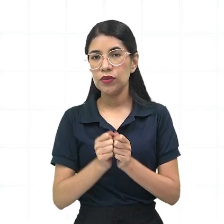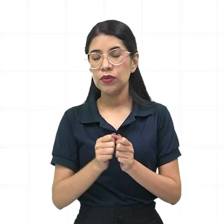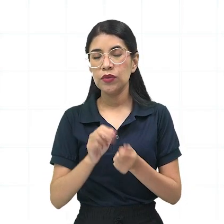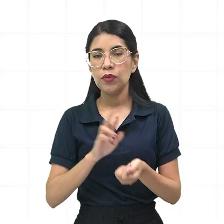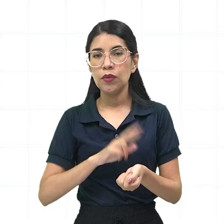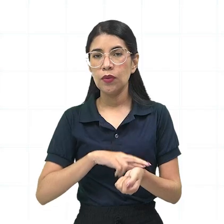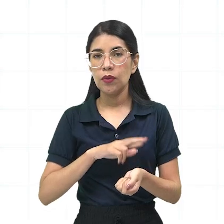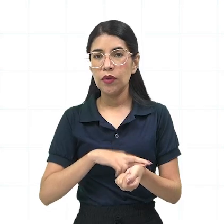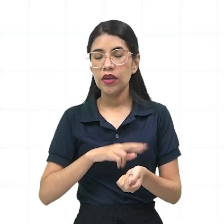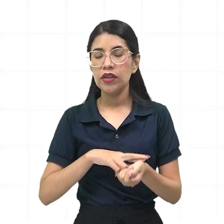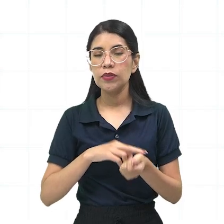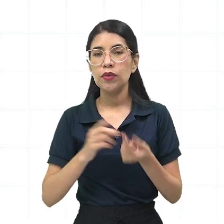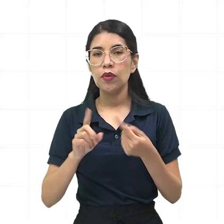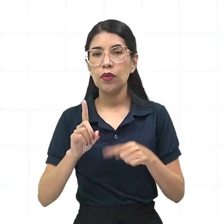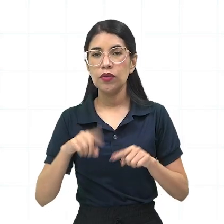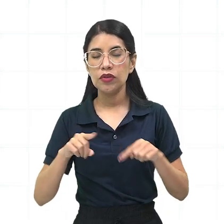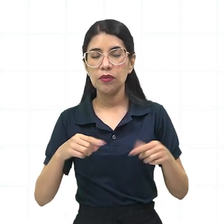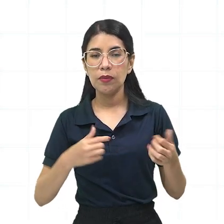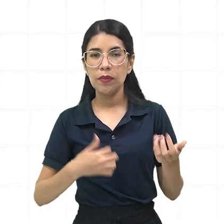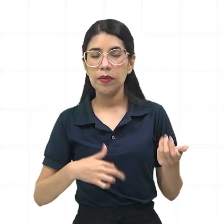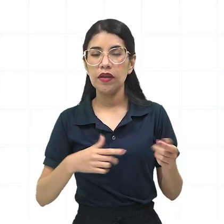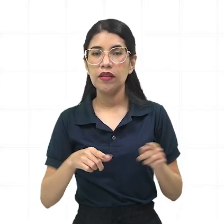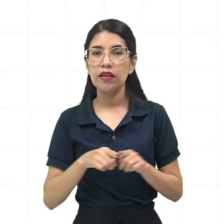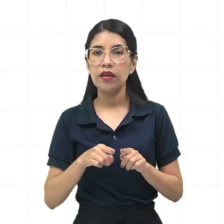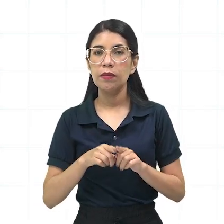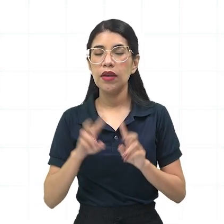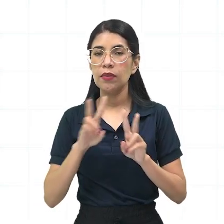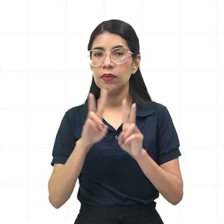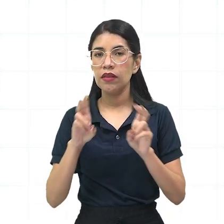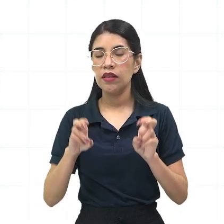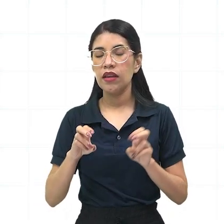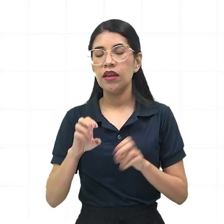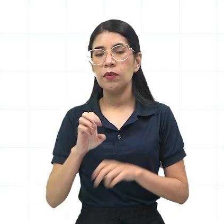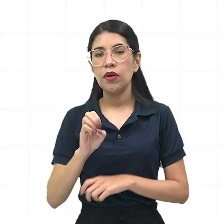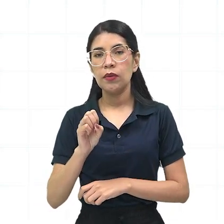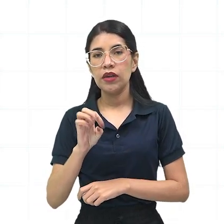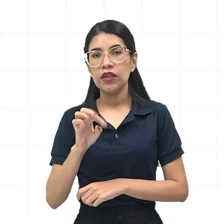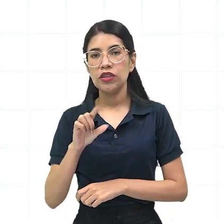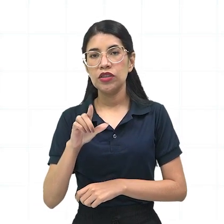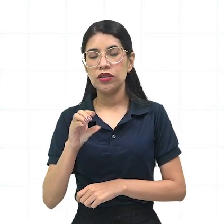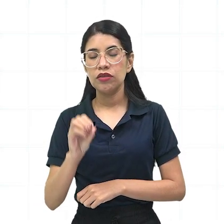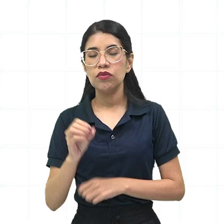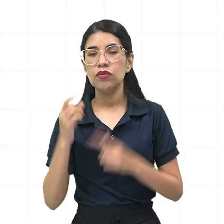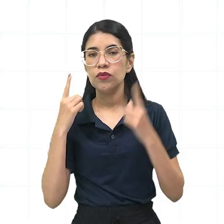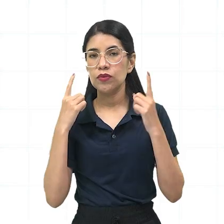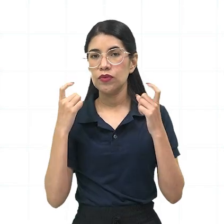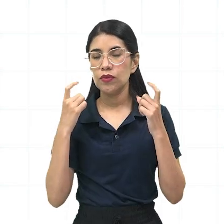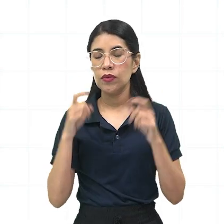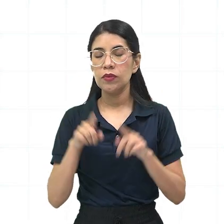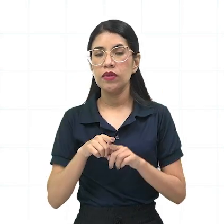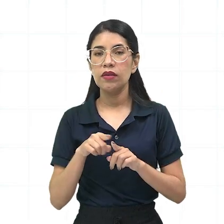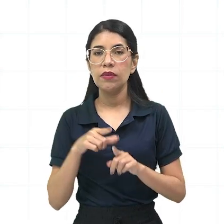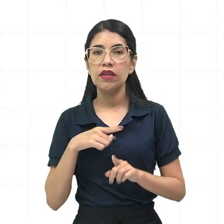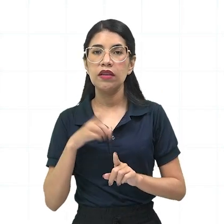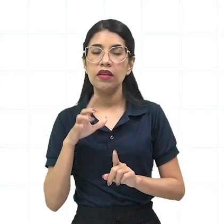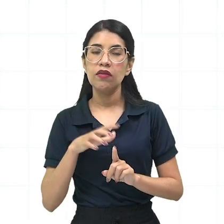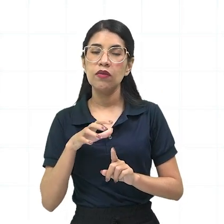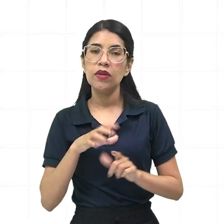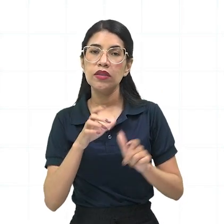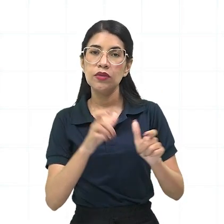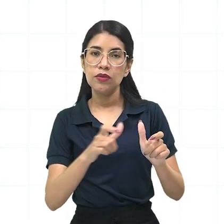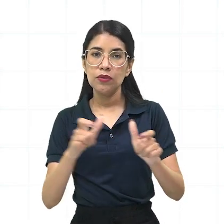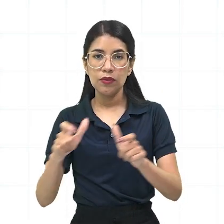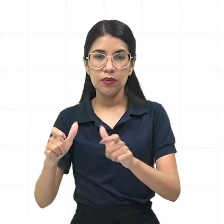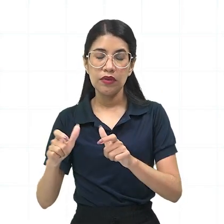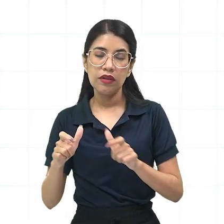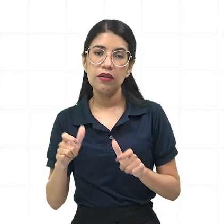ritmo, instrumento, tema, estilo, som. E vai envolver a influência da questão